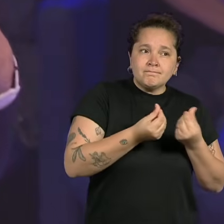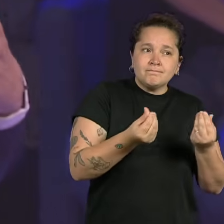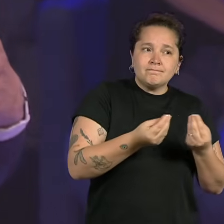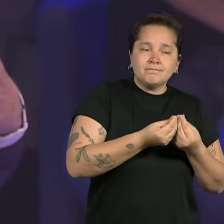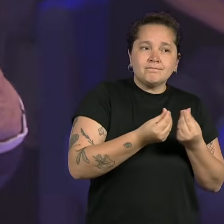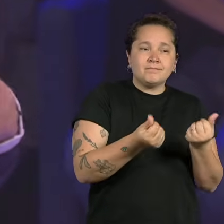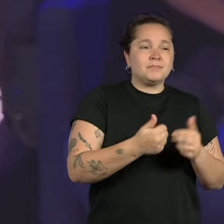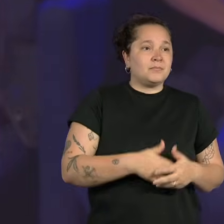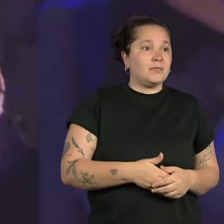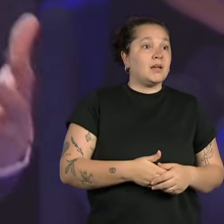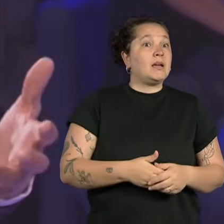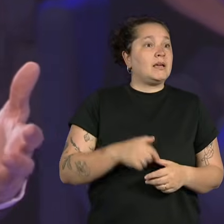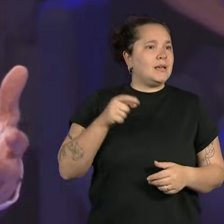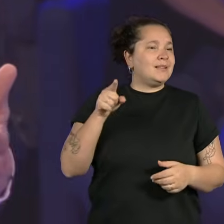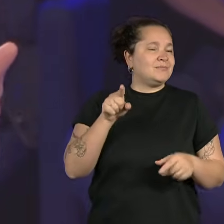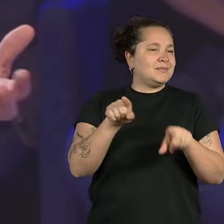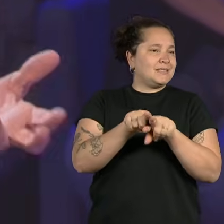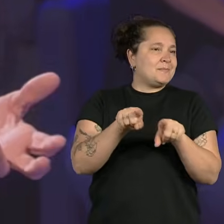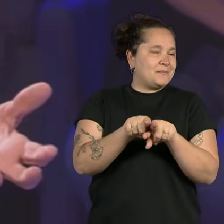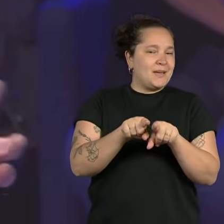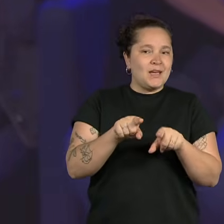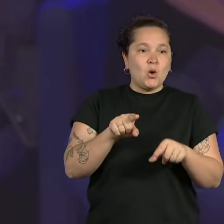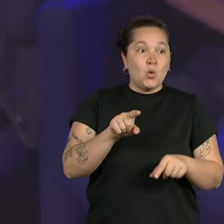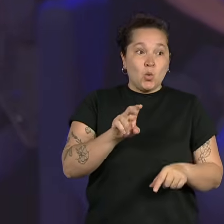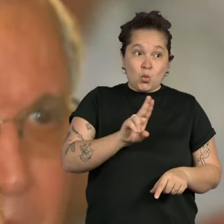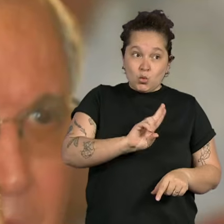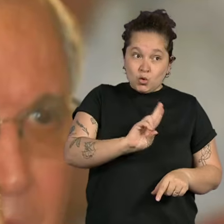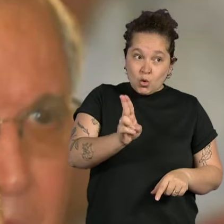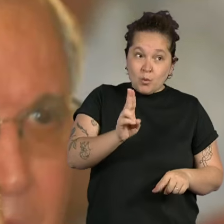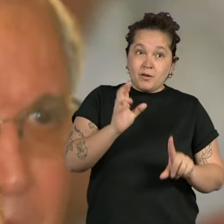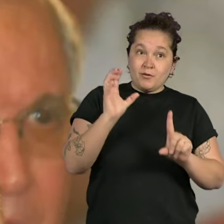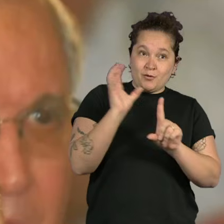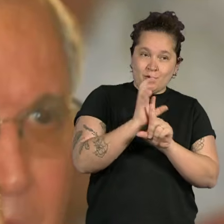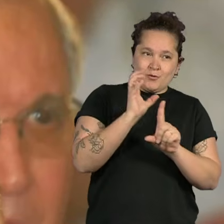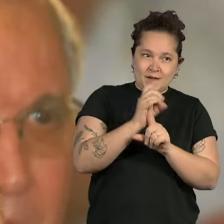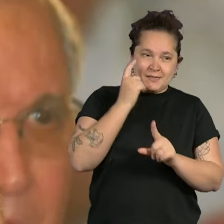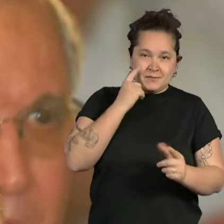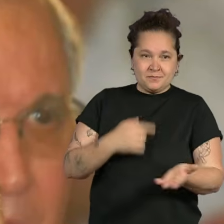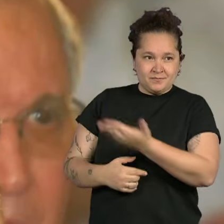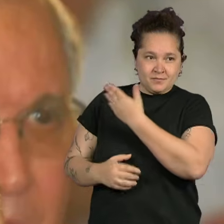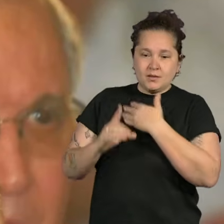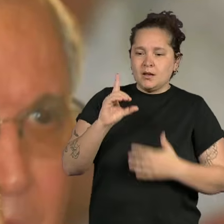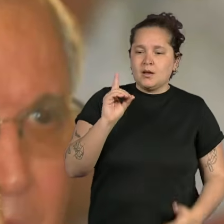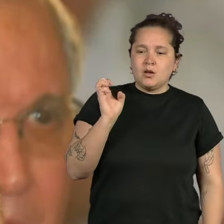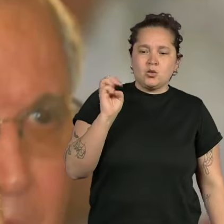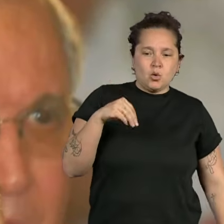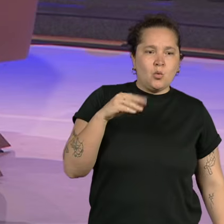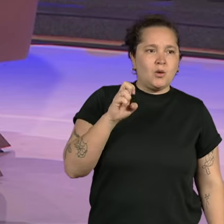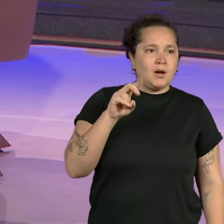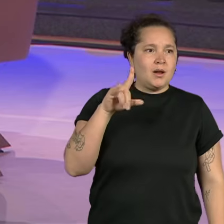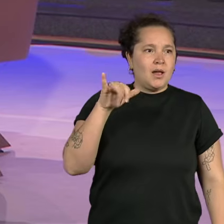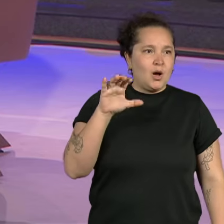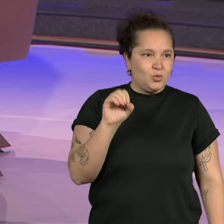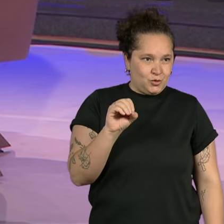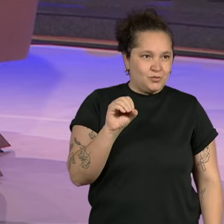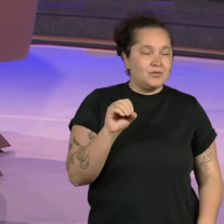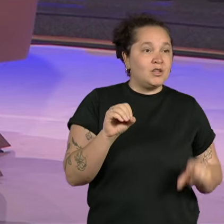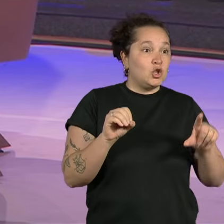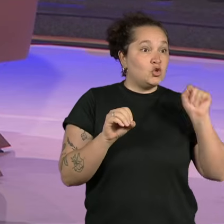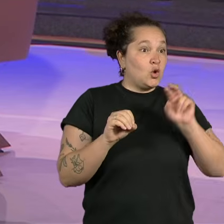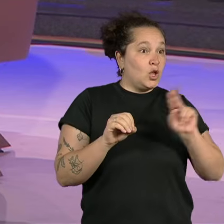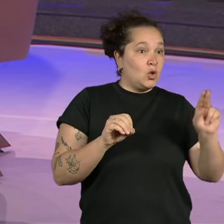essa imagem, e até o nome, dizem que foi uma influência do Dom Cláudio, né? Dom Cláudio Umes, na escolha do nome Francisco,